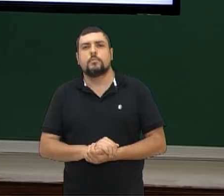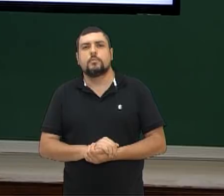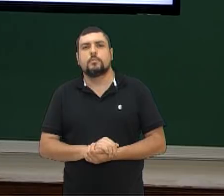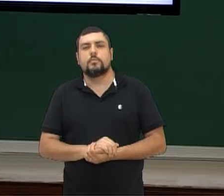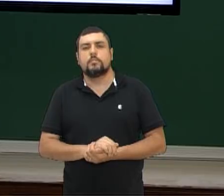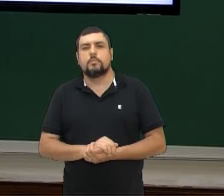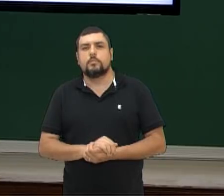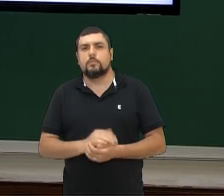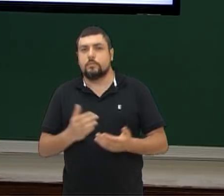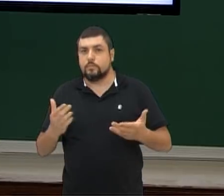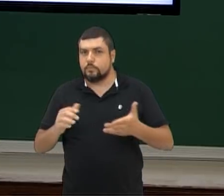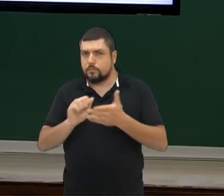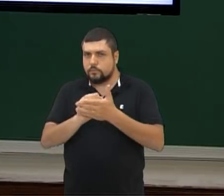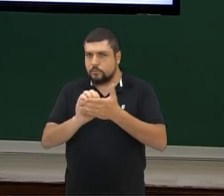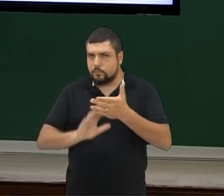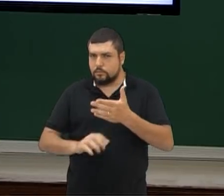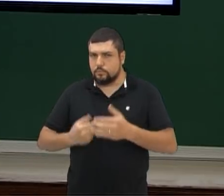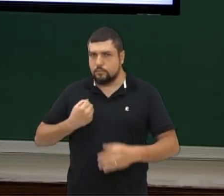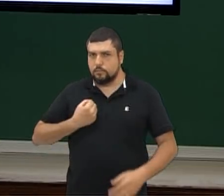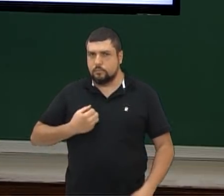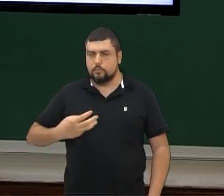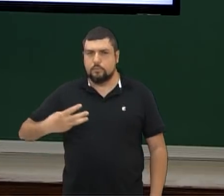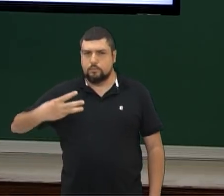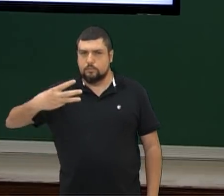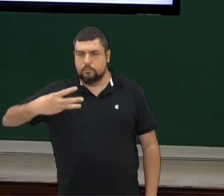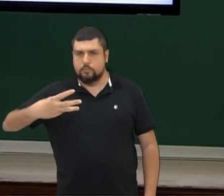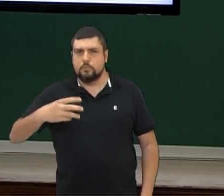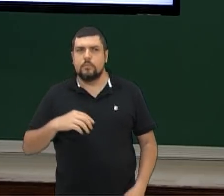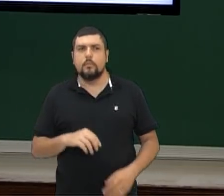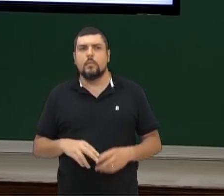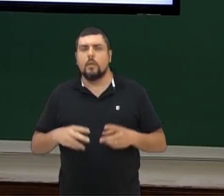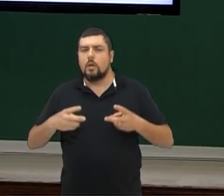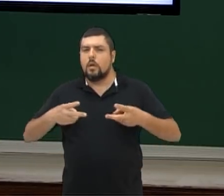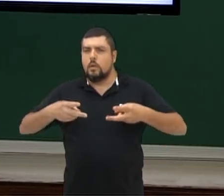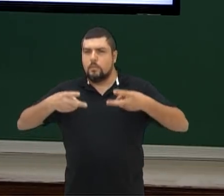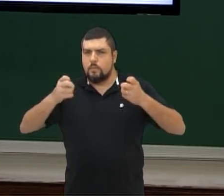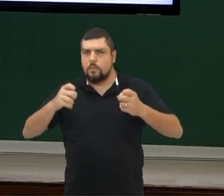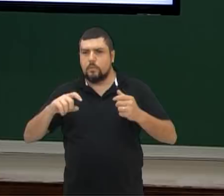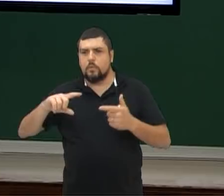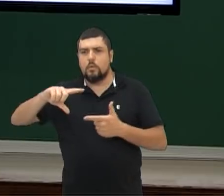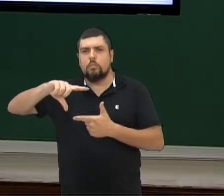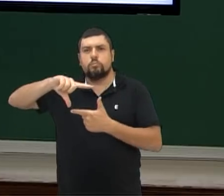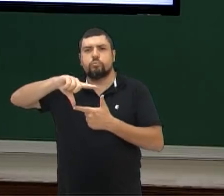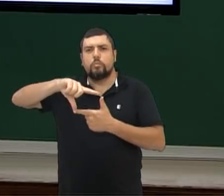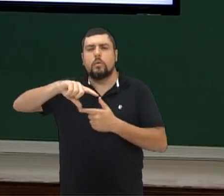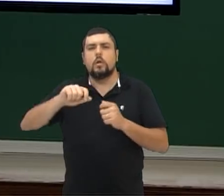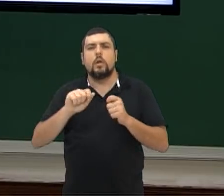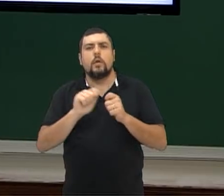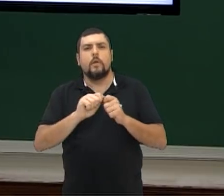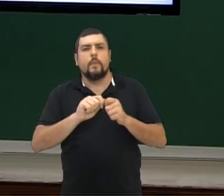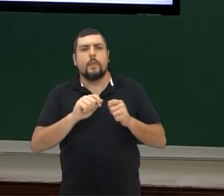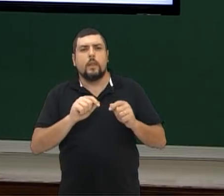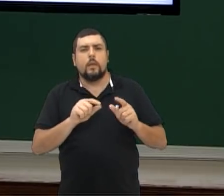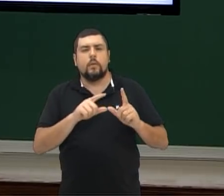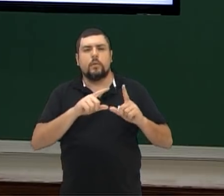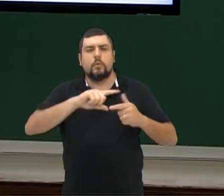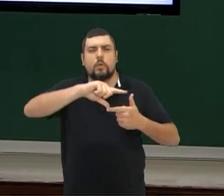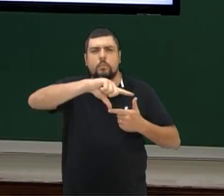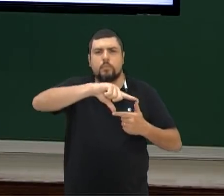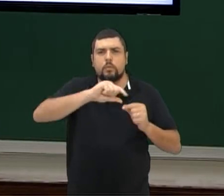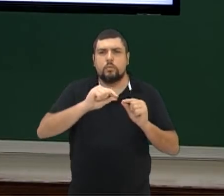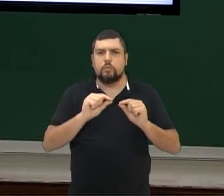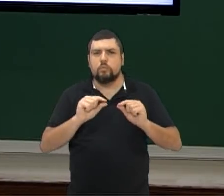No exercício 3, observe o polígono e faça a sua ampliação, lembrando que